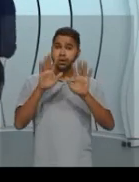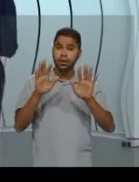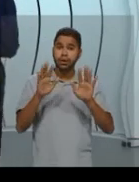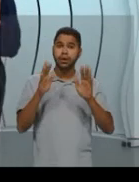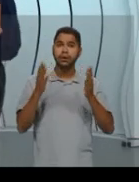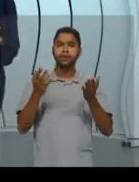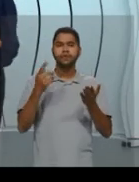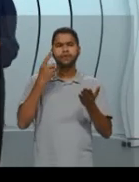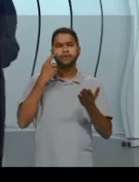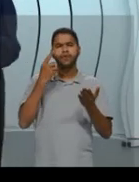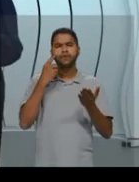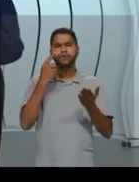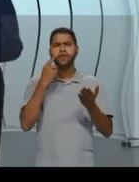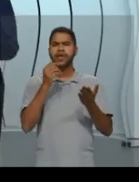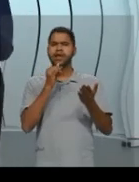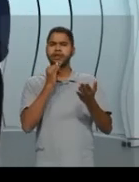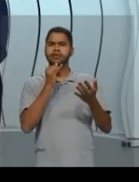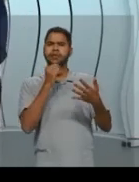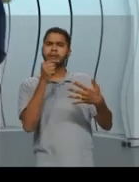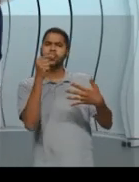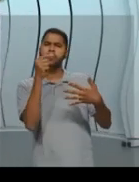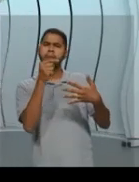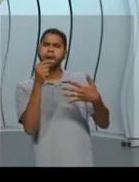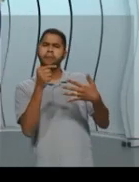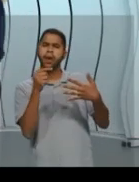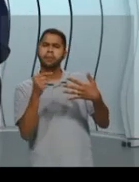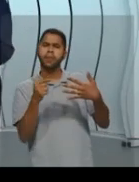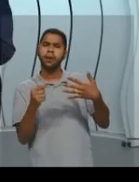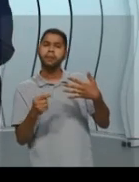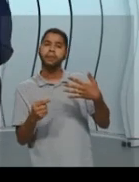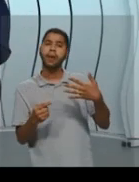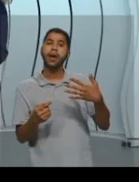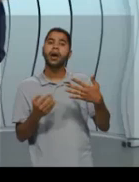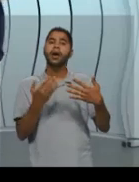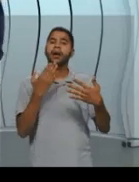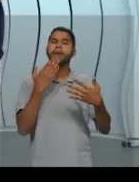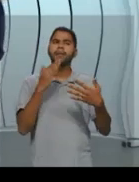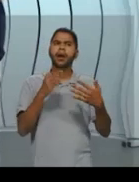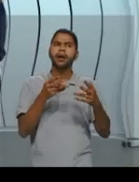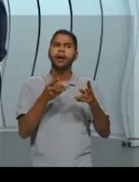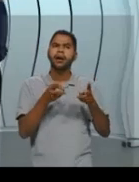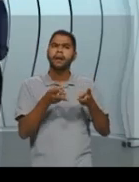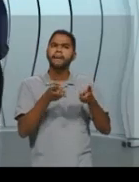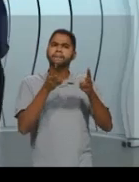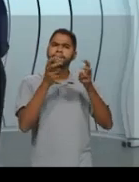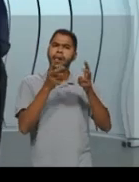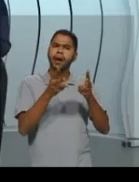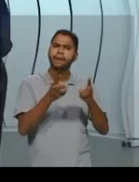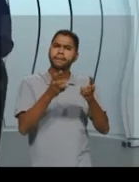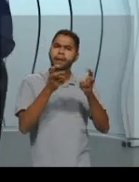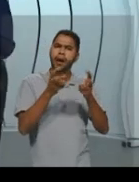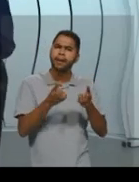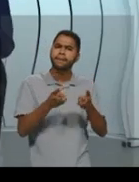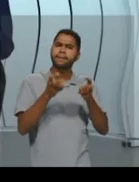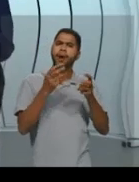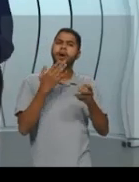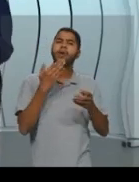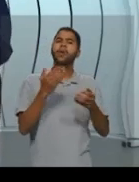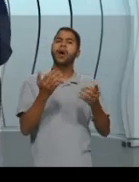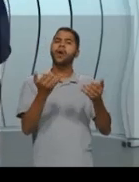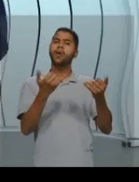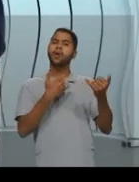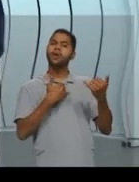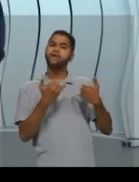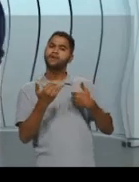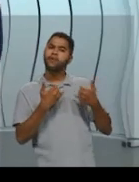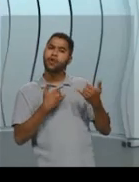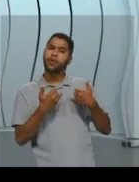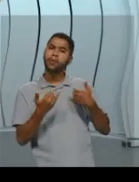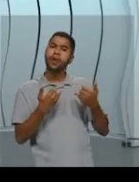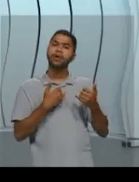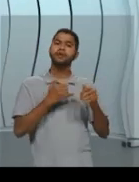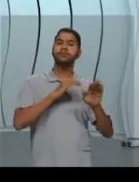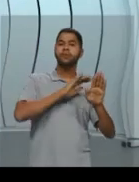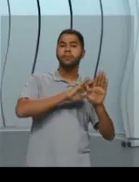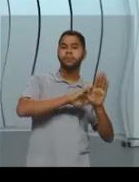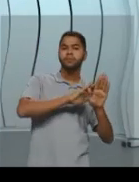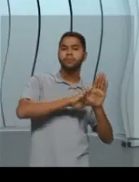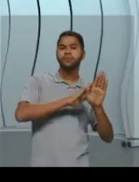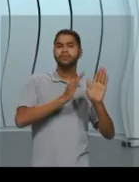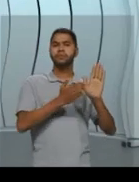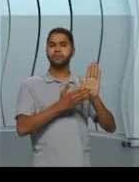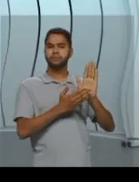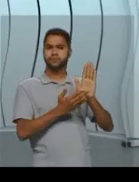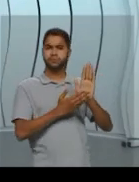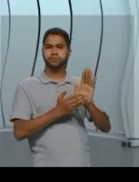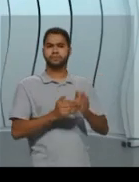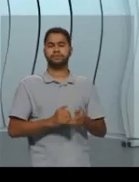aqui alguns exemplos para identificarmos as informações explícitas e implícitas.